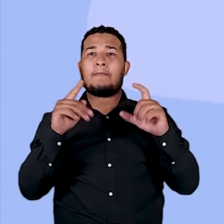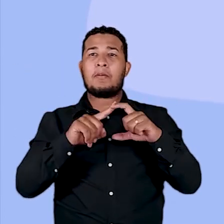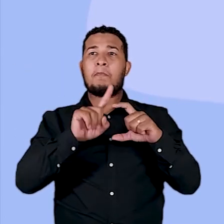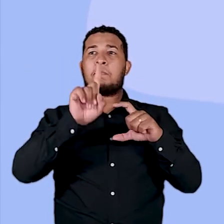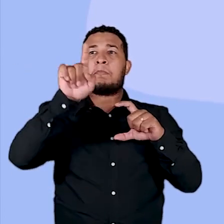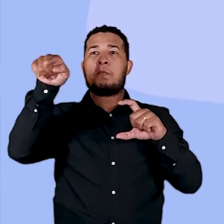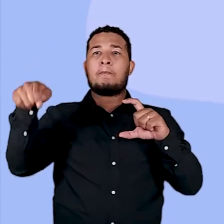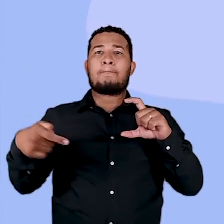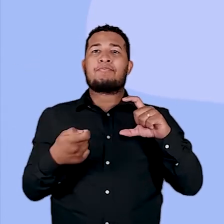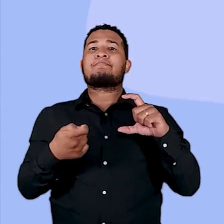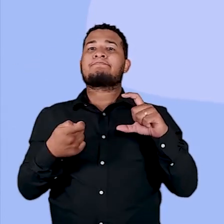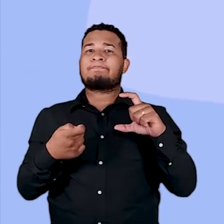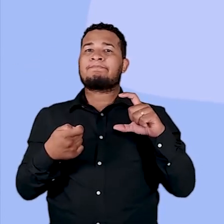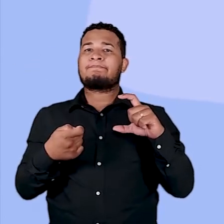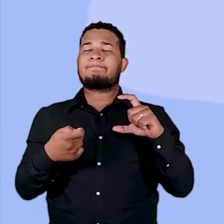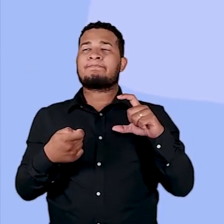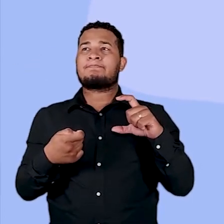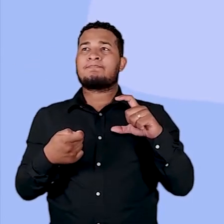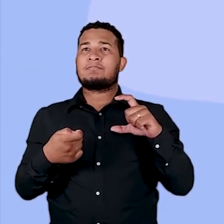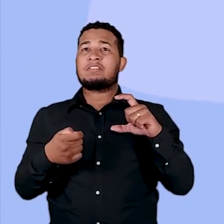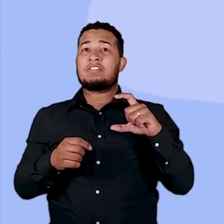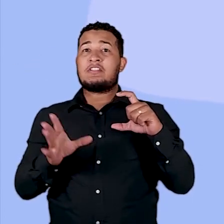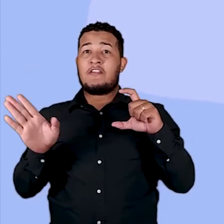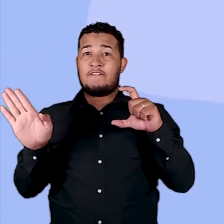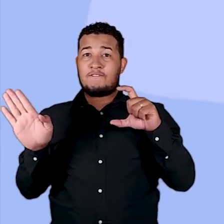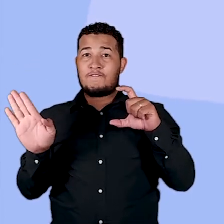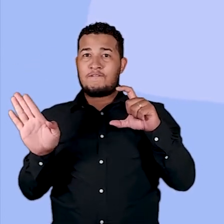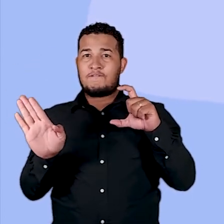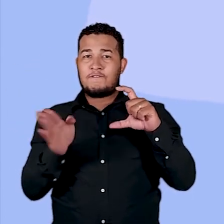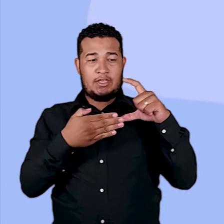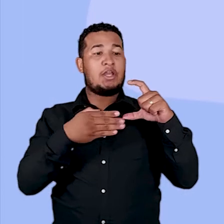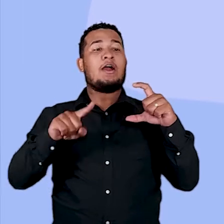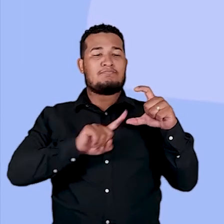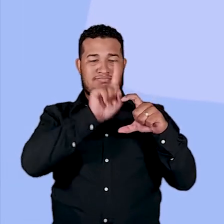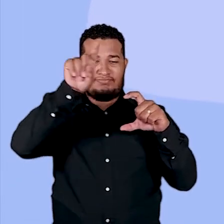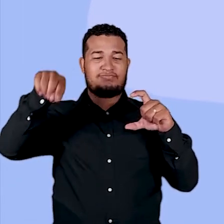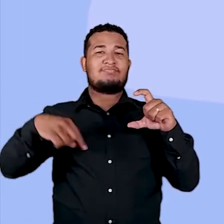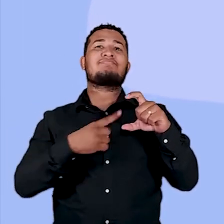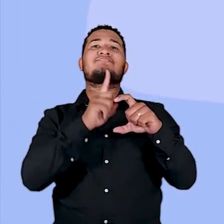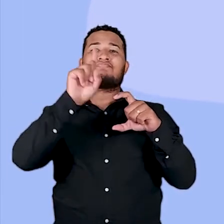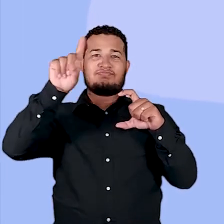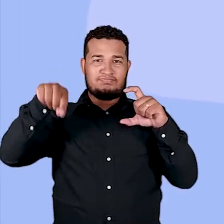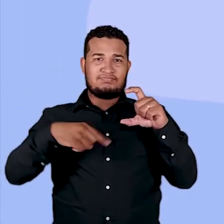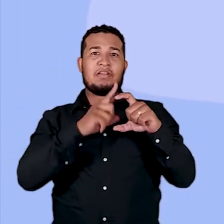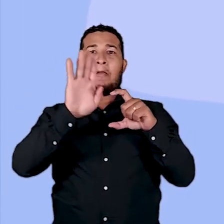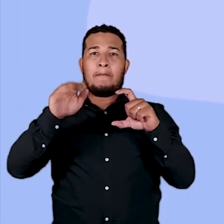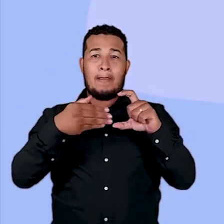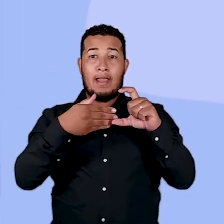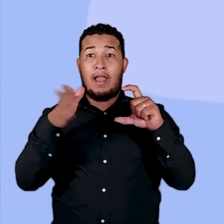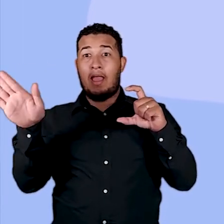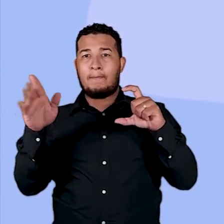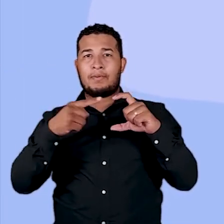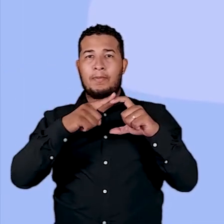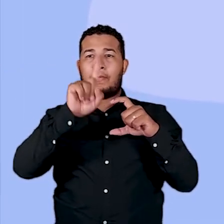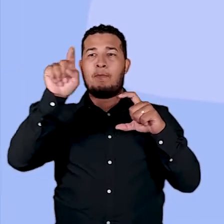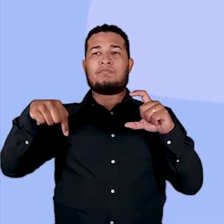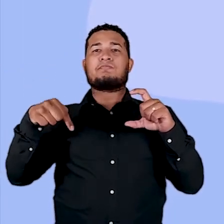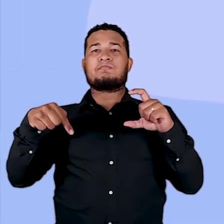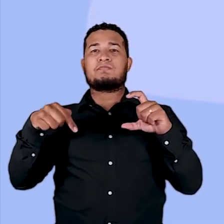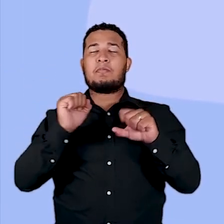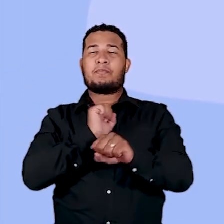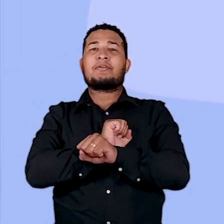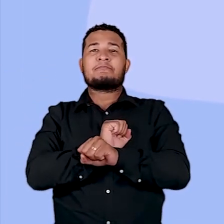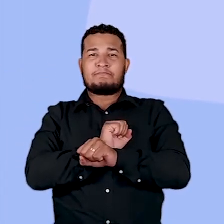a minha corrente deixa de fluir. Se eu fecho esse meu circuito, olha só, a minha corrente volta a fluir aí no meu